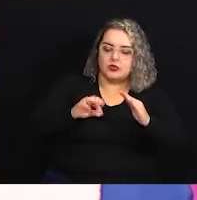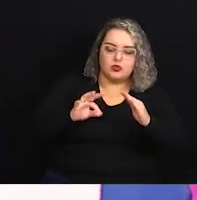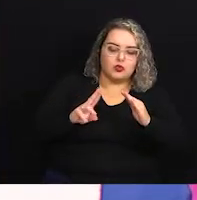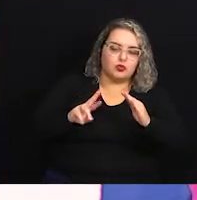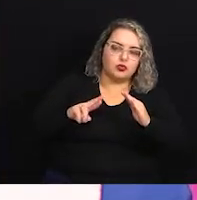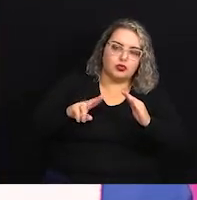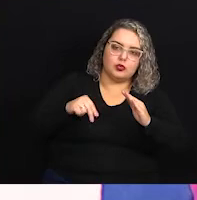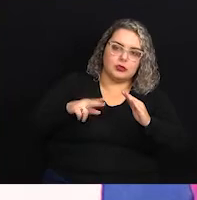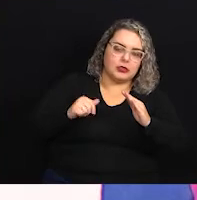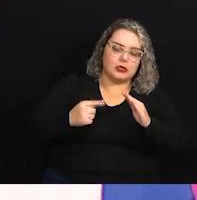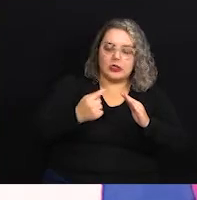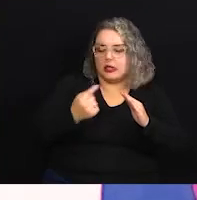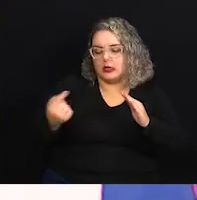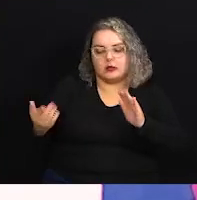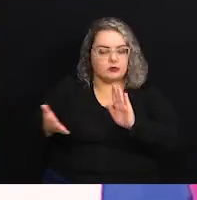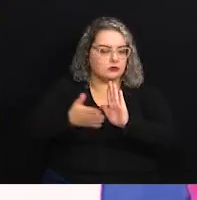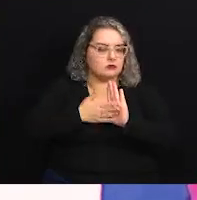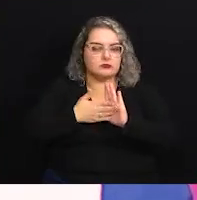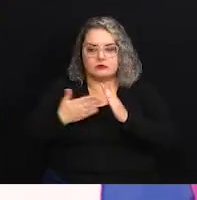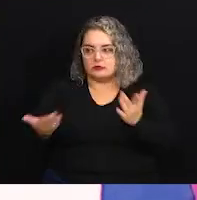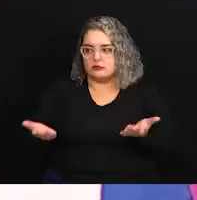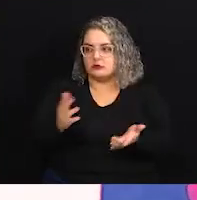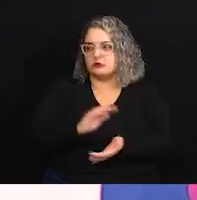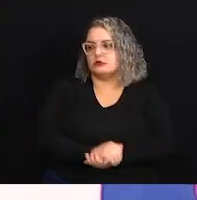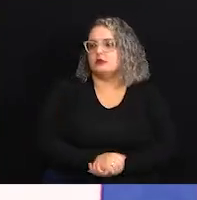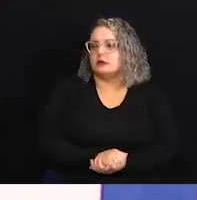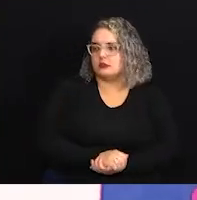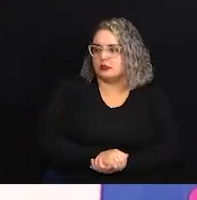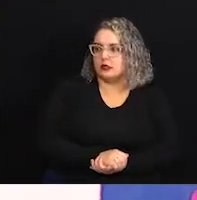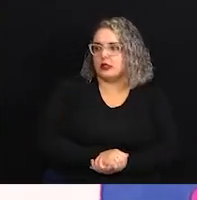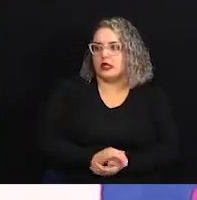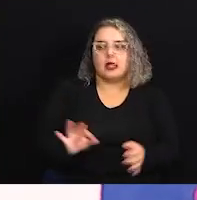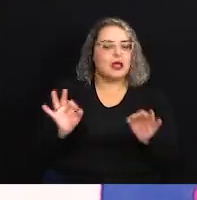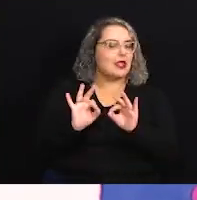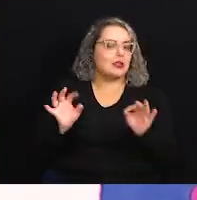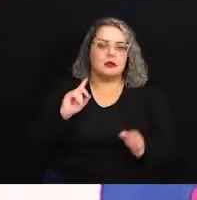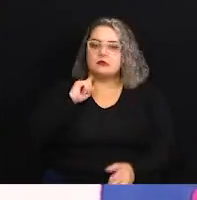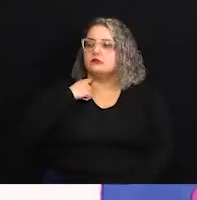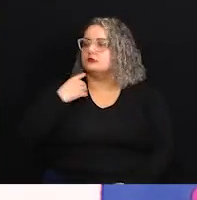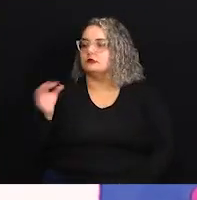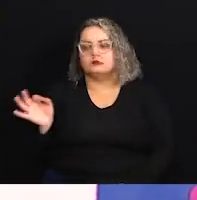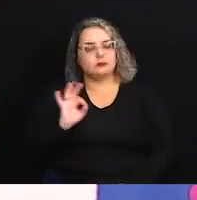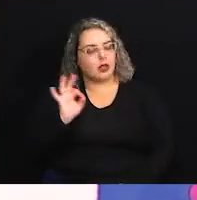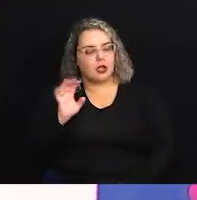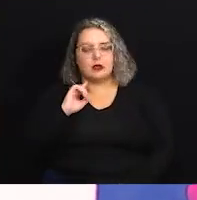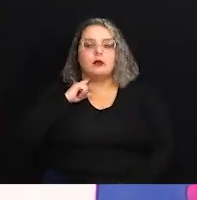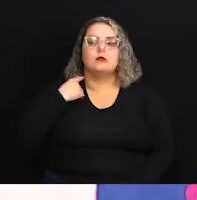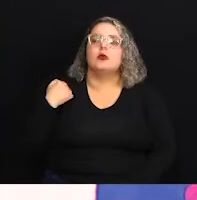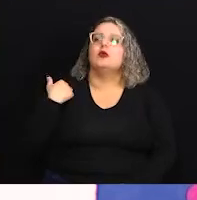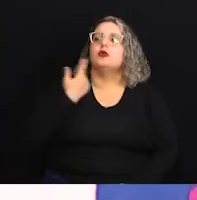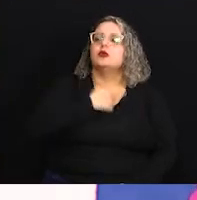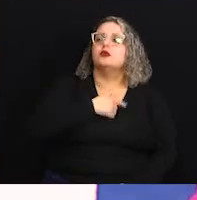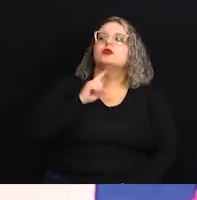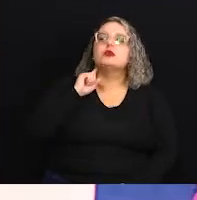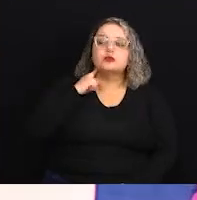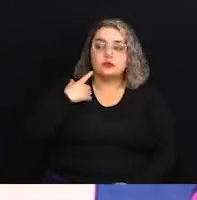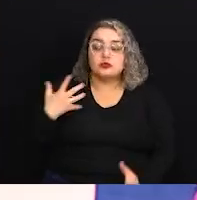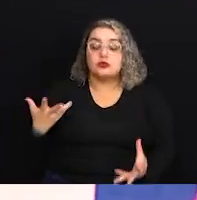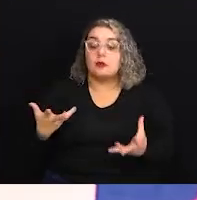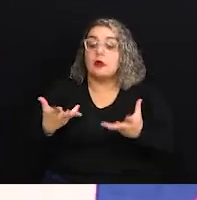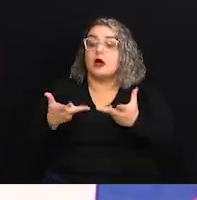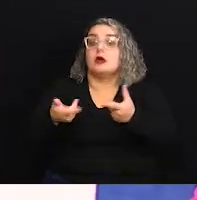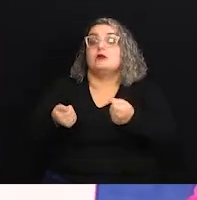uma com a sua proposta. Ou seja, nada vai para o lixo. Nada vai para o lixo. Nosso lixo é muito